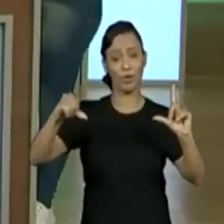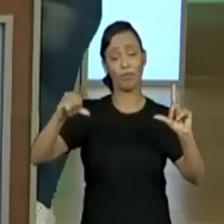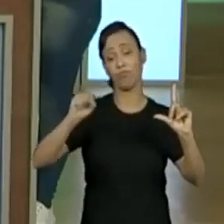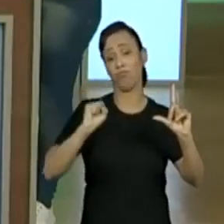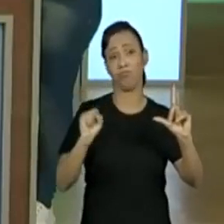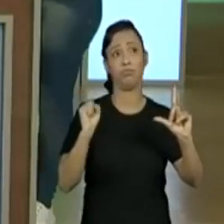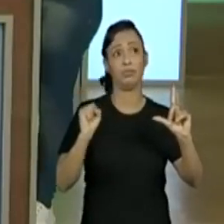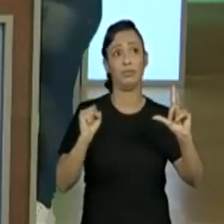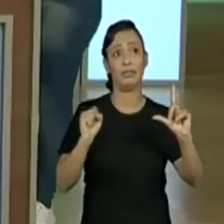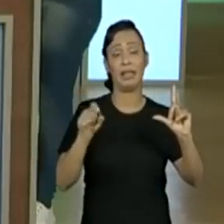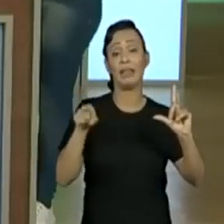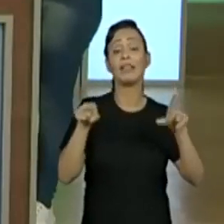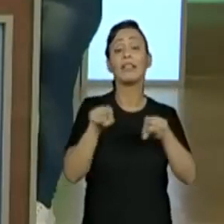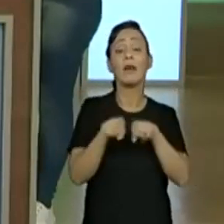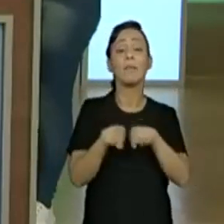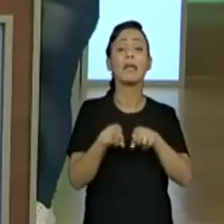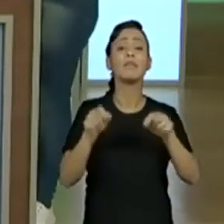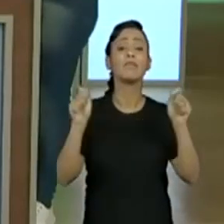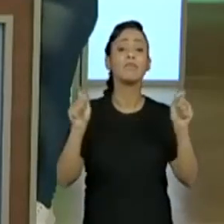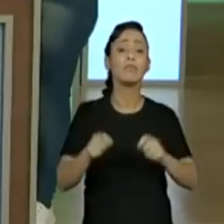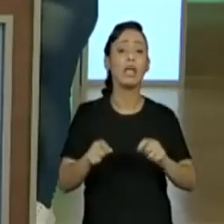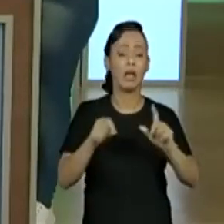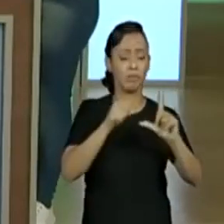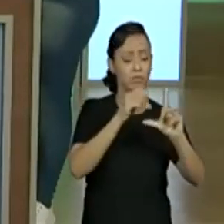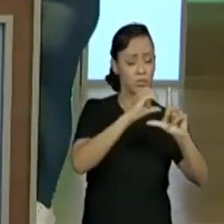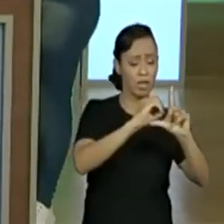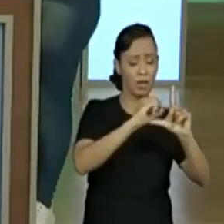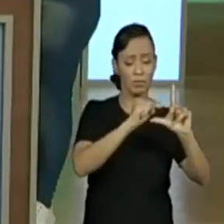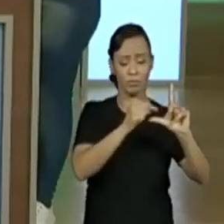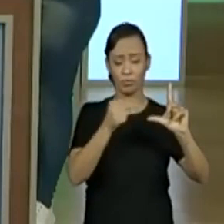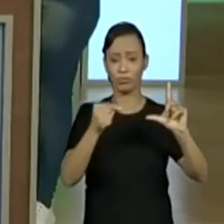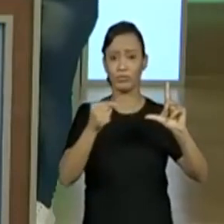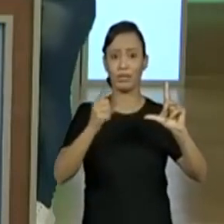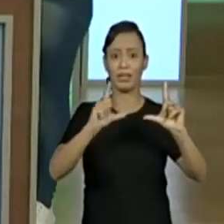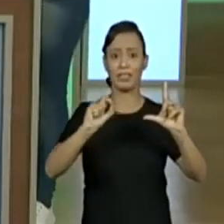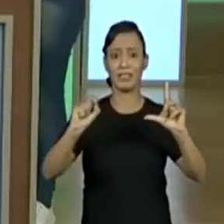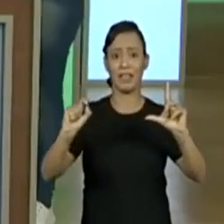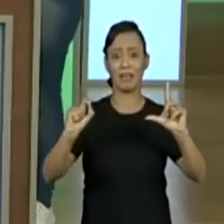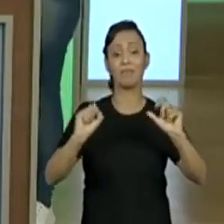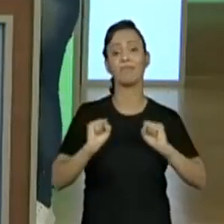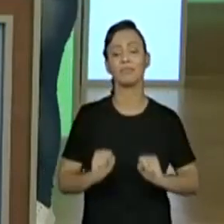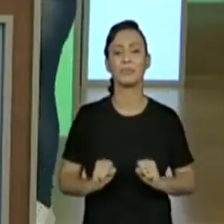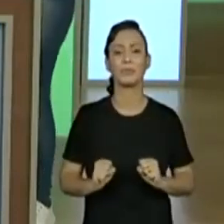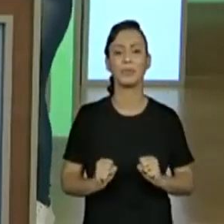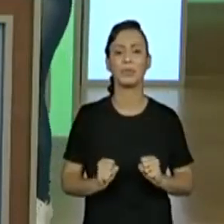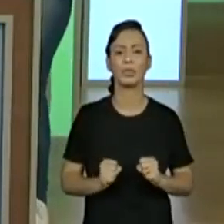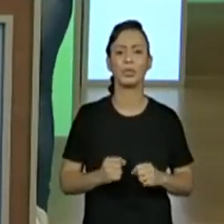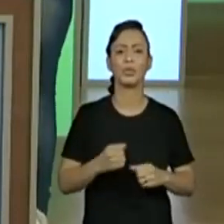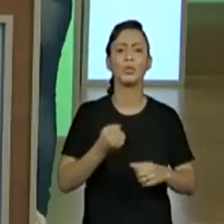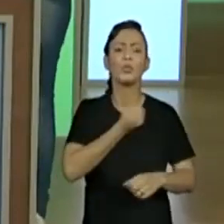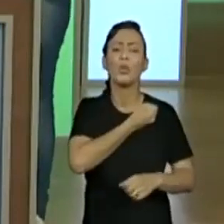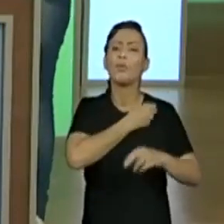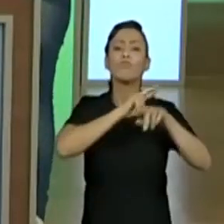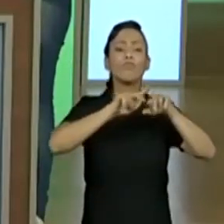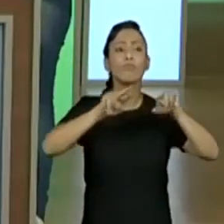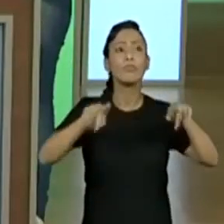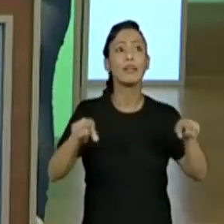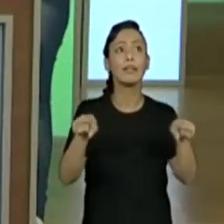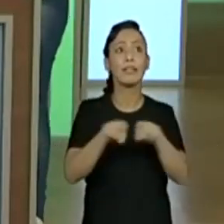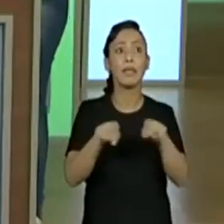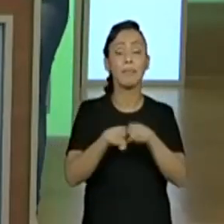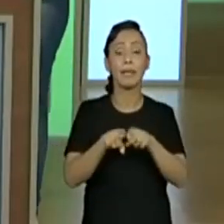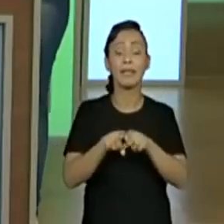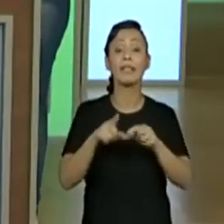Poderia estar aqui talvez até o número 100, até o número 1000, ou talvez aí só com as centenas. E nós temos aqui